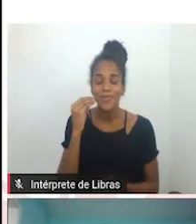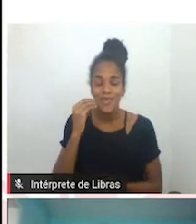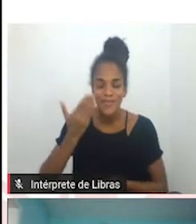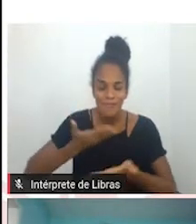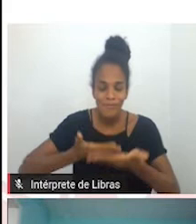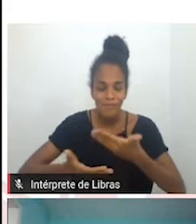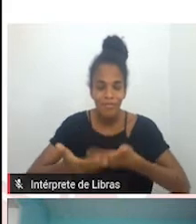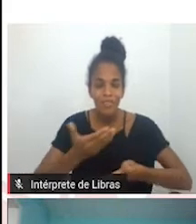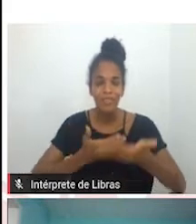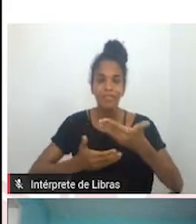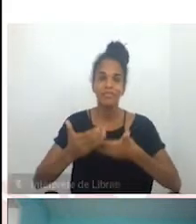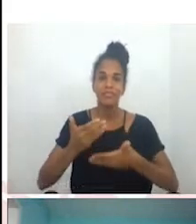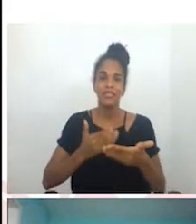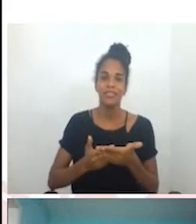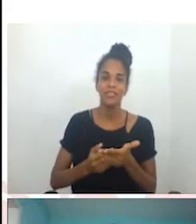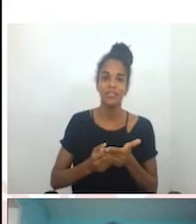epidemiologia clínica